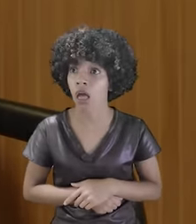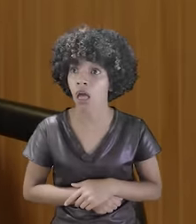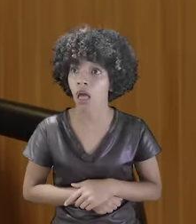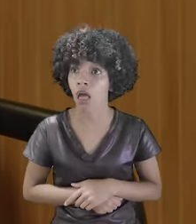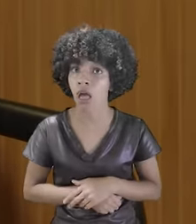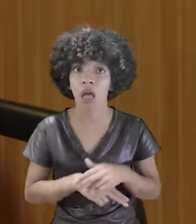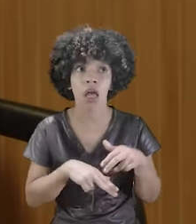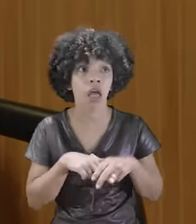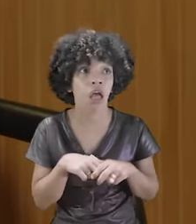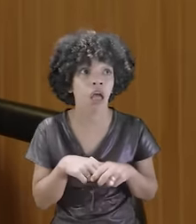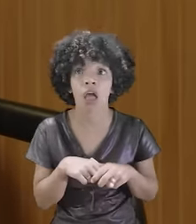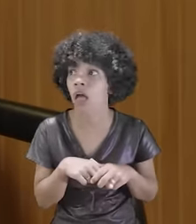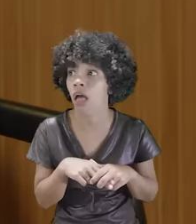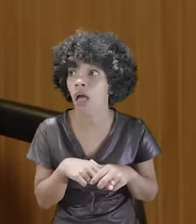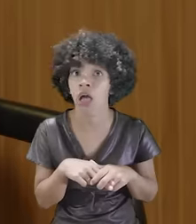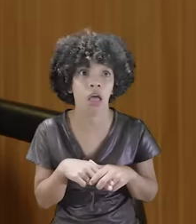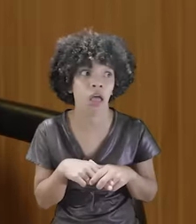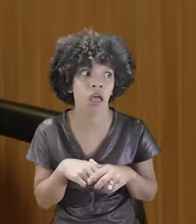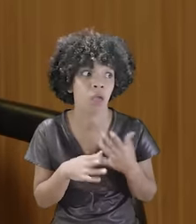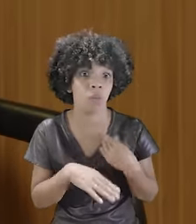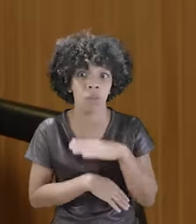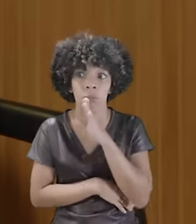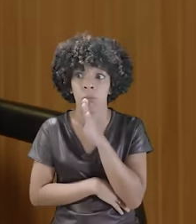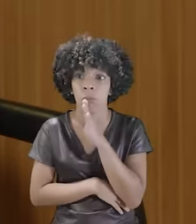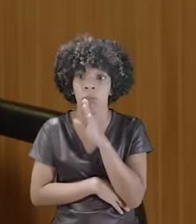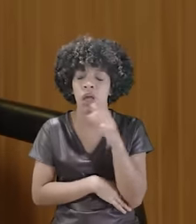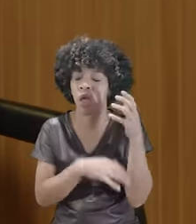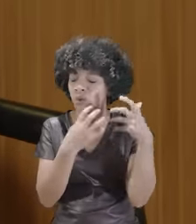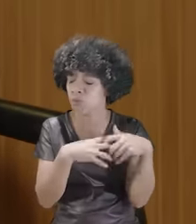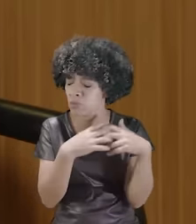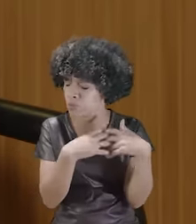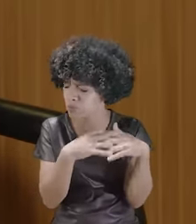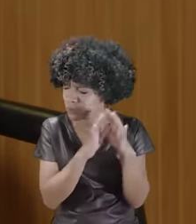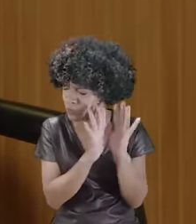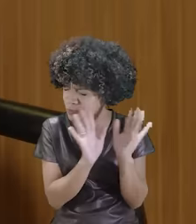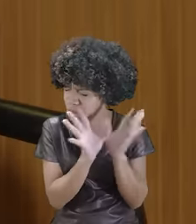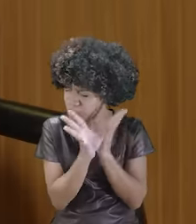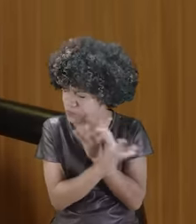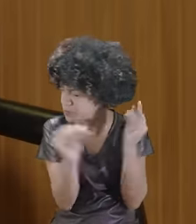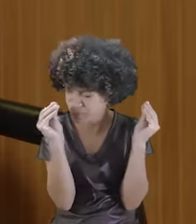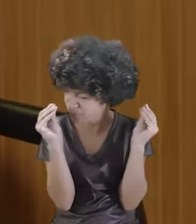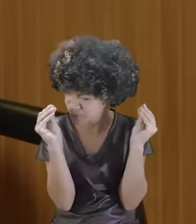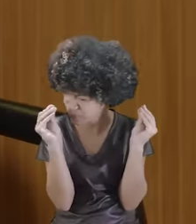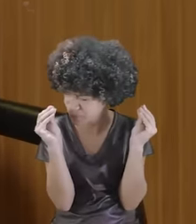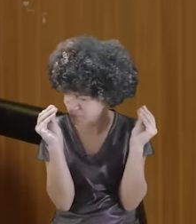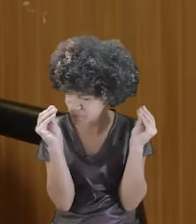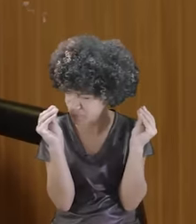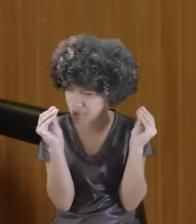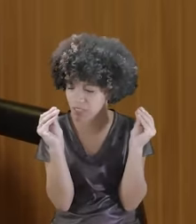sentada não conversa com ninguém eu quero que me o cérebro atendeu que eu vi hoje